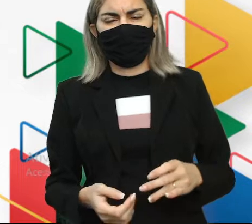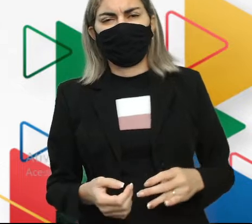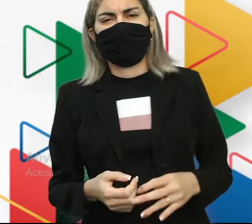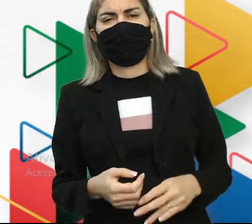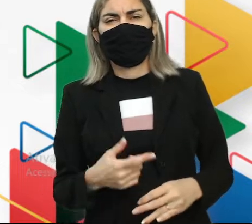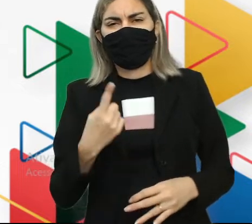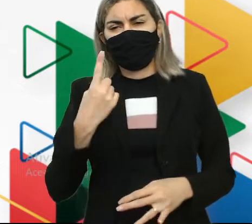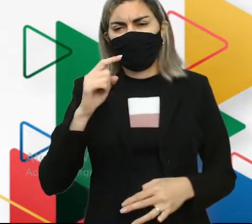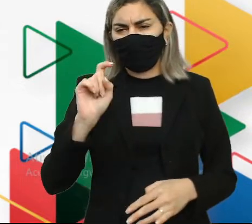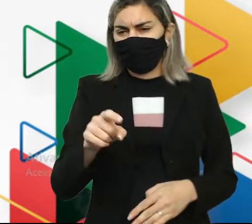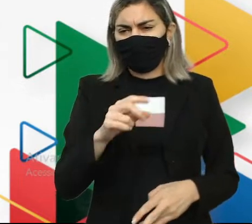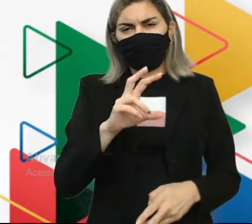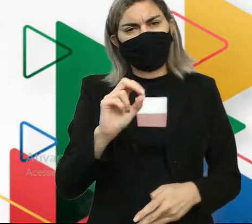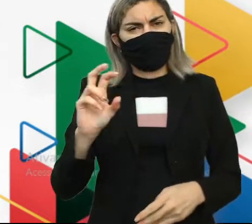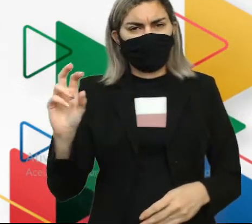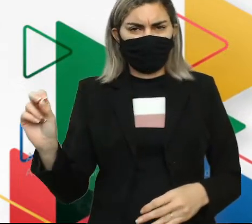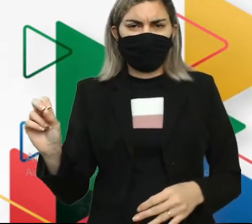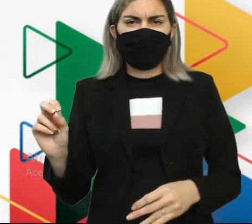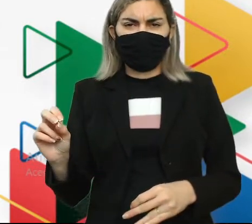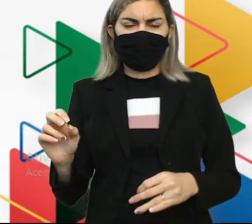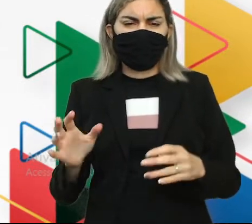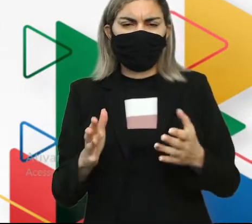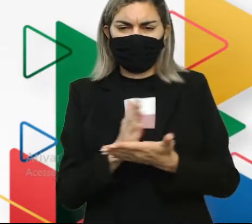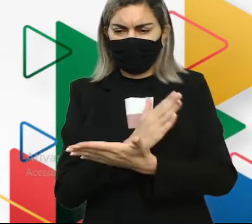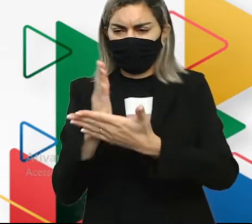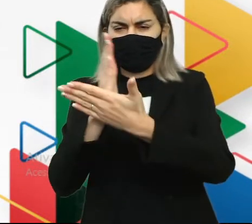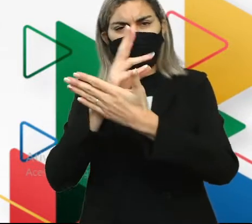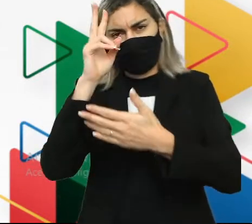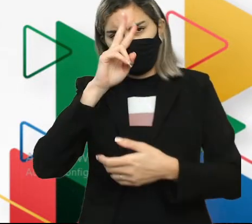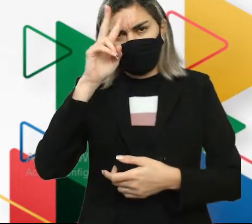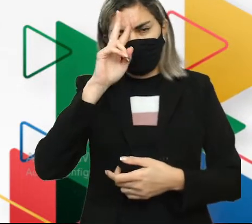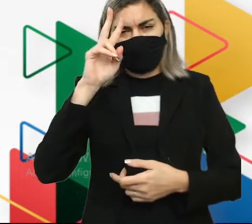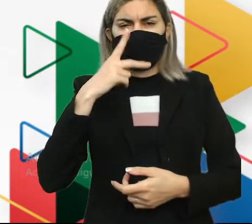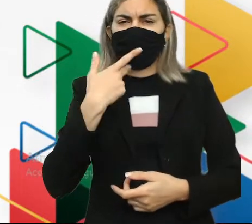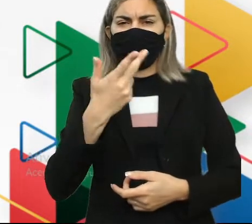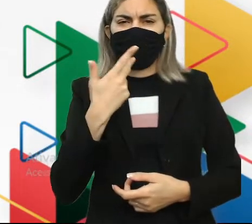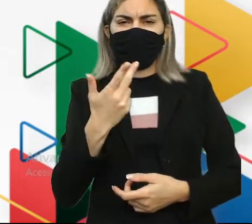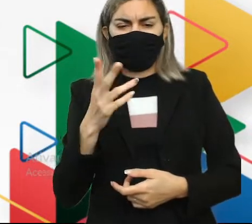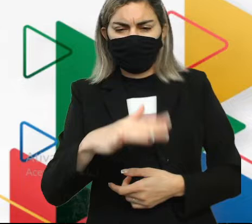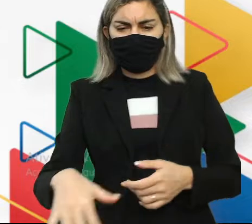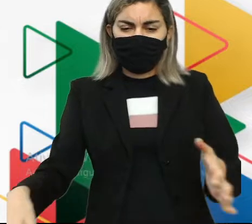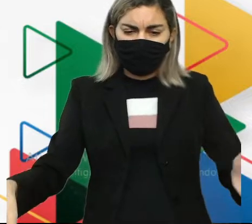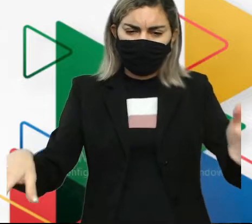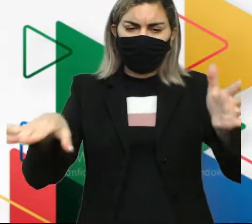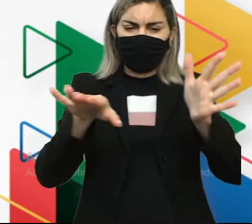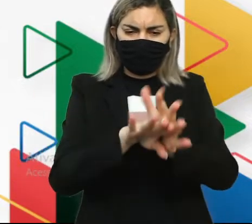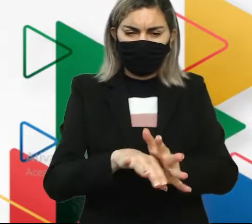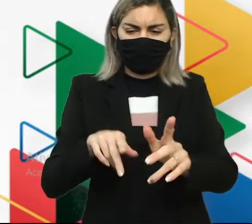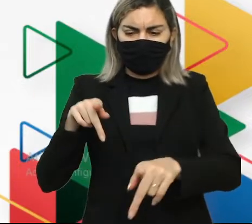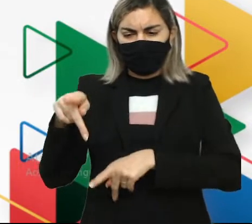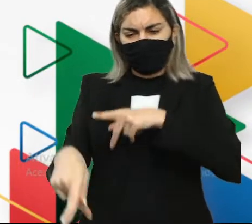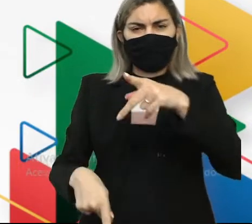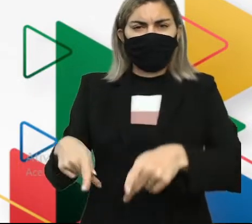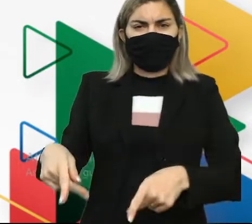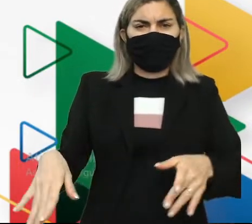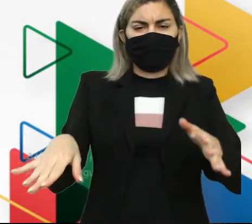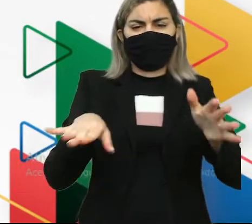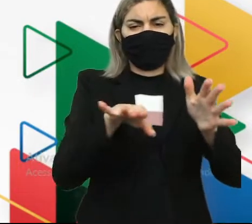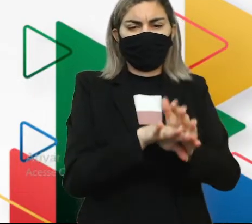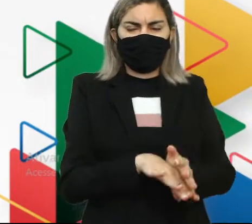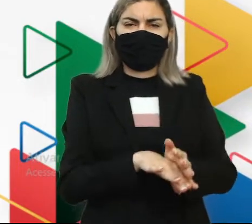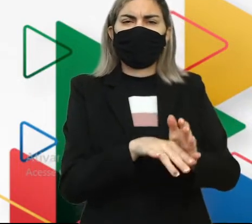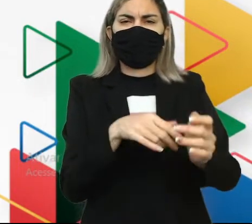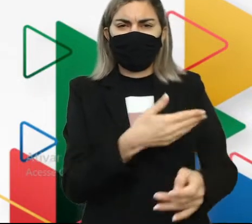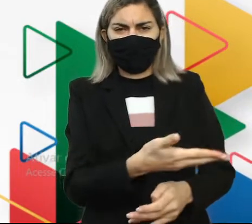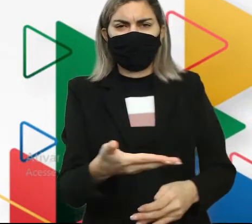Em 1500, basicamente, alguns historiadores dizem que essa chegada do povo hebreu, ela se